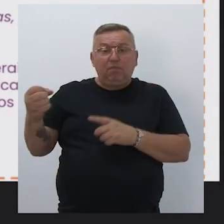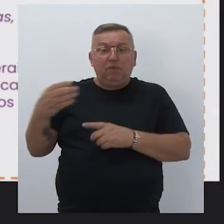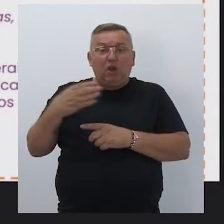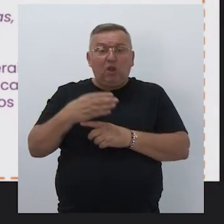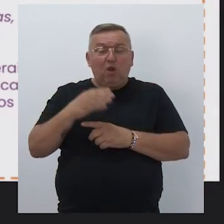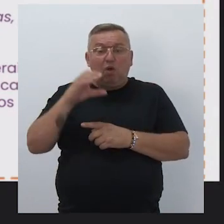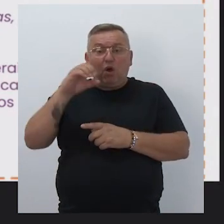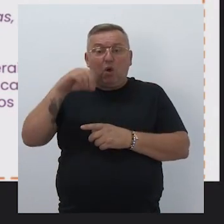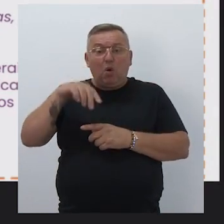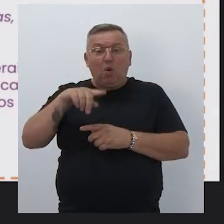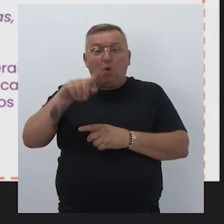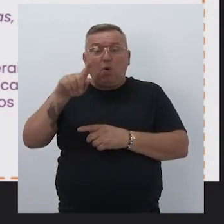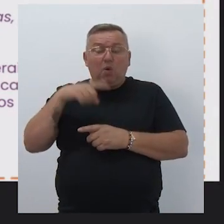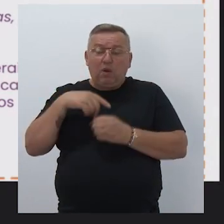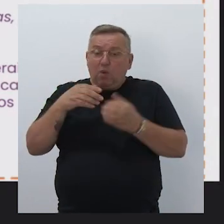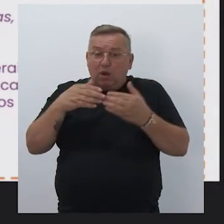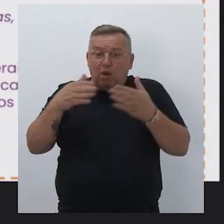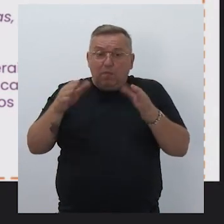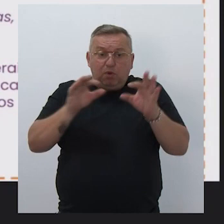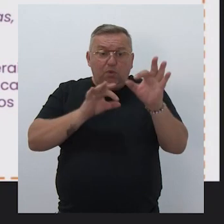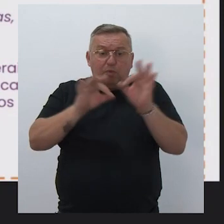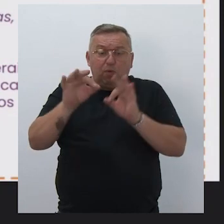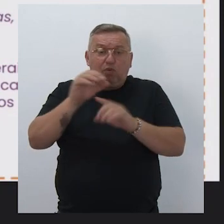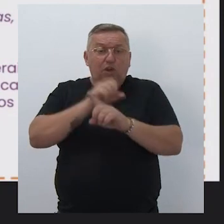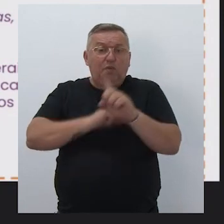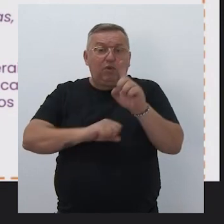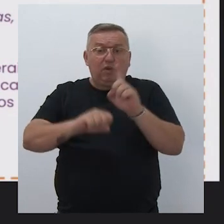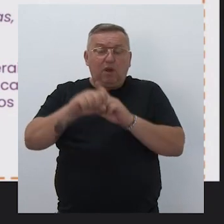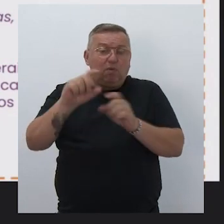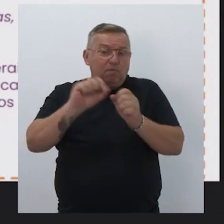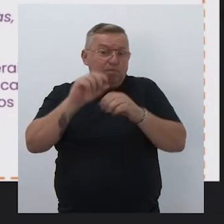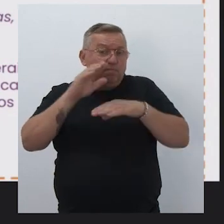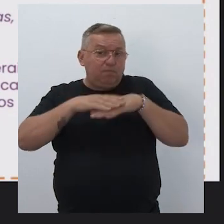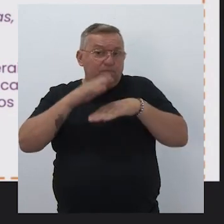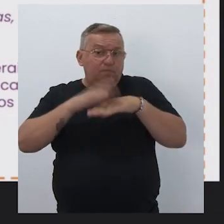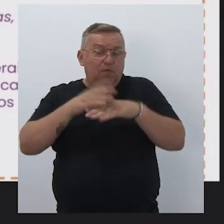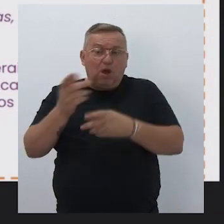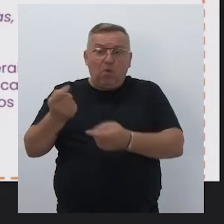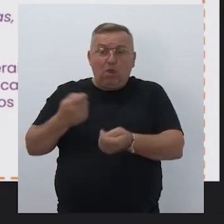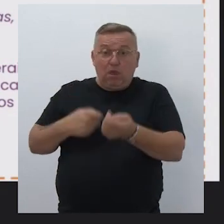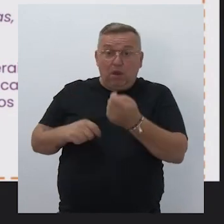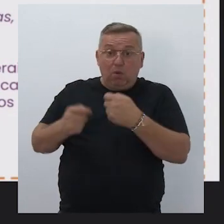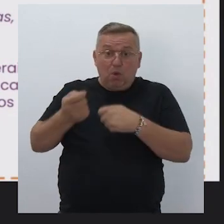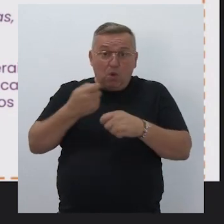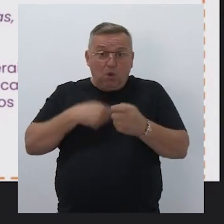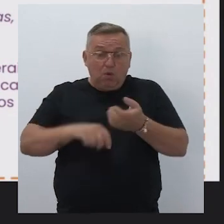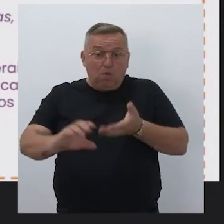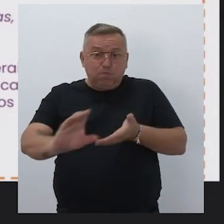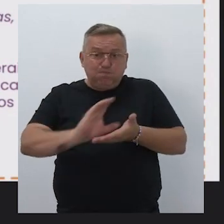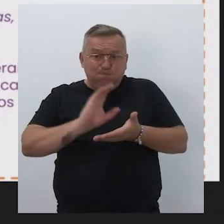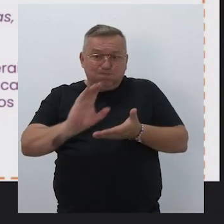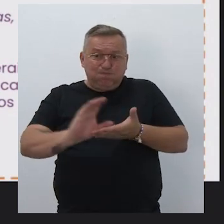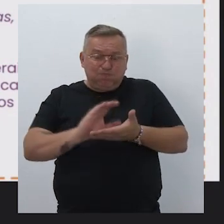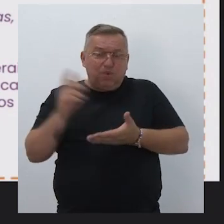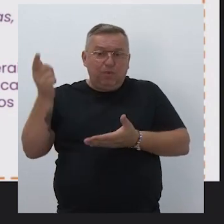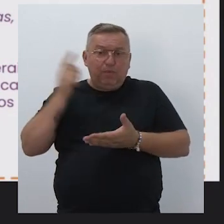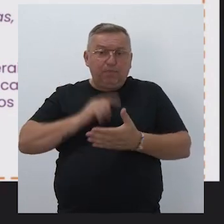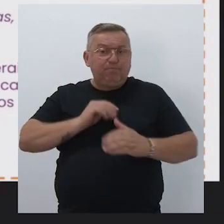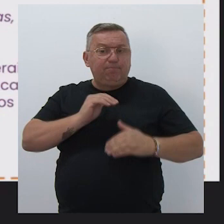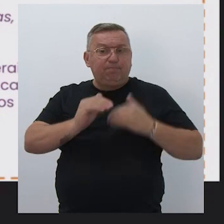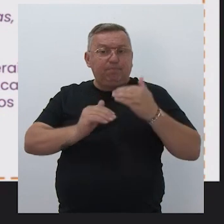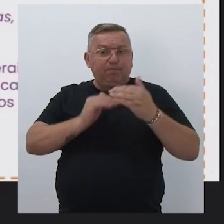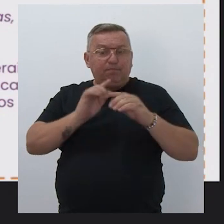ONG que eu quero abrir, para um projeto social que eu quero fazer, para um negócio. lucrativo que eu quero desenvolver,